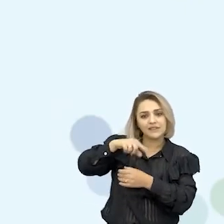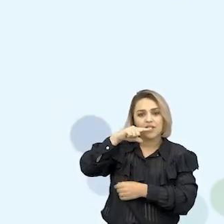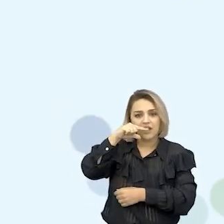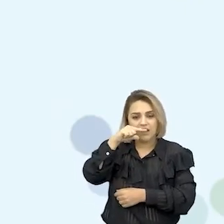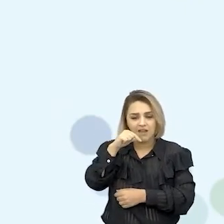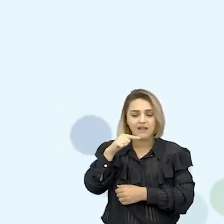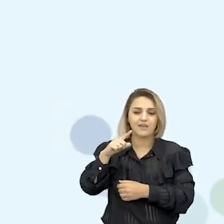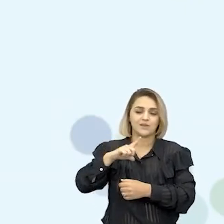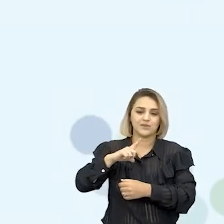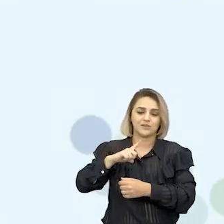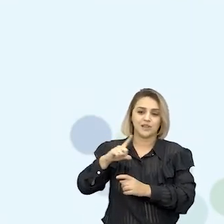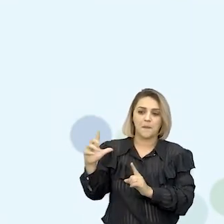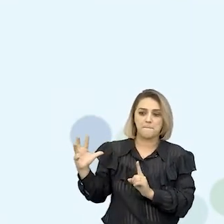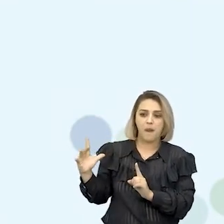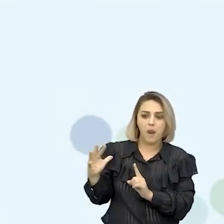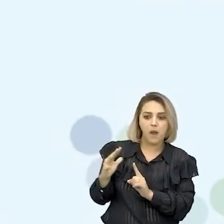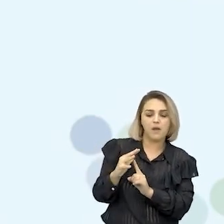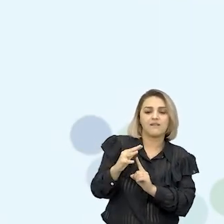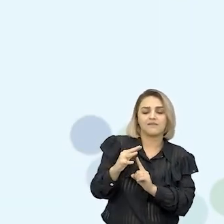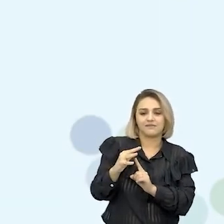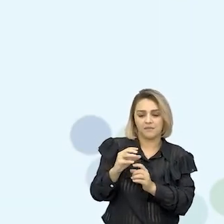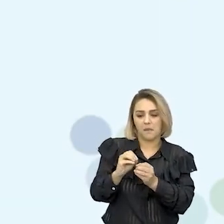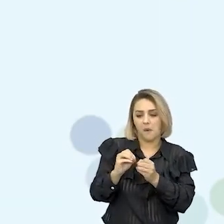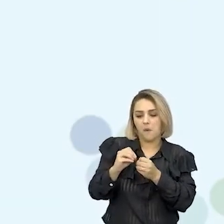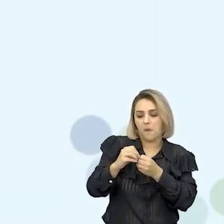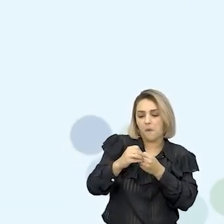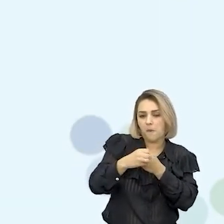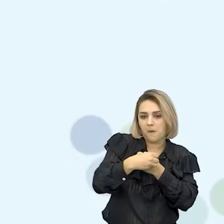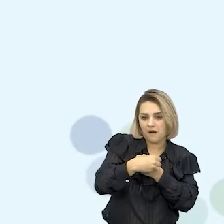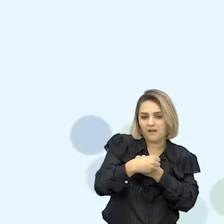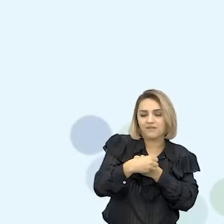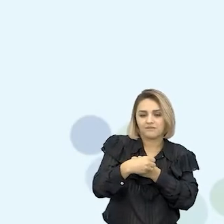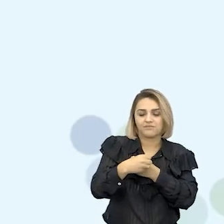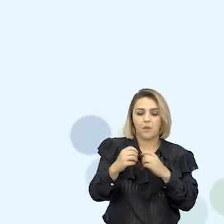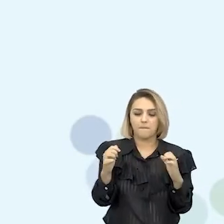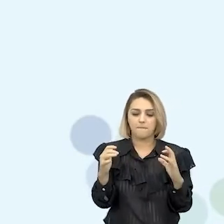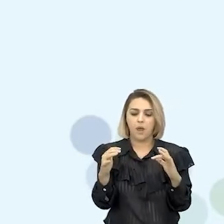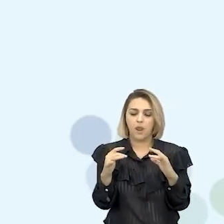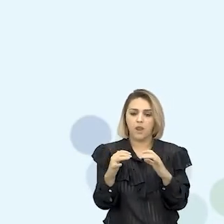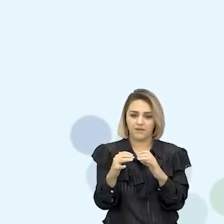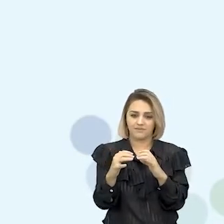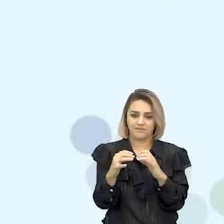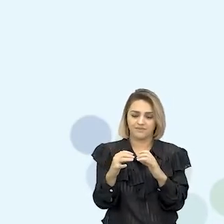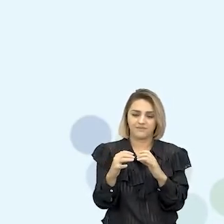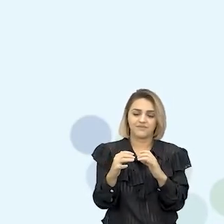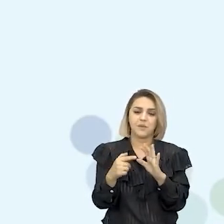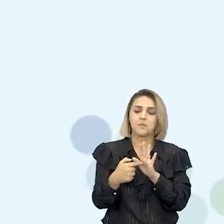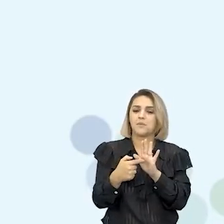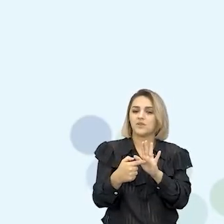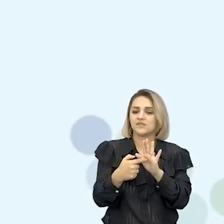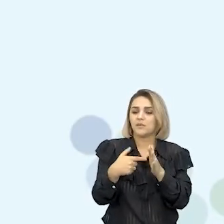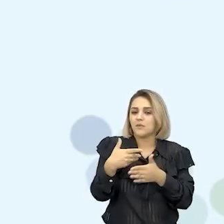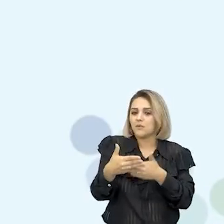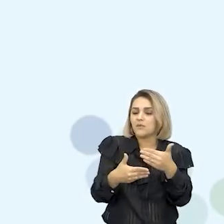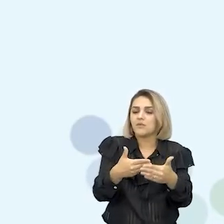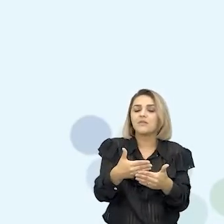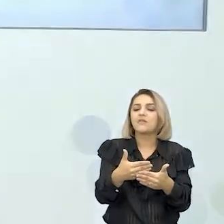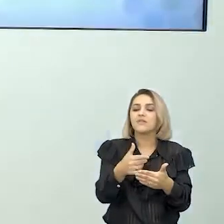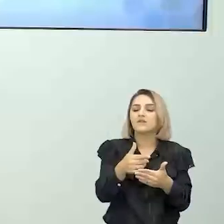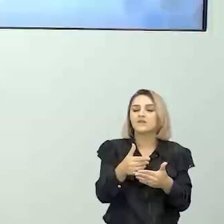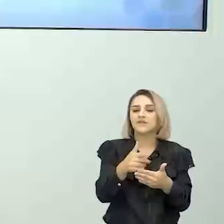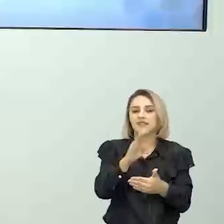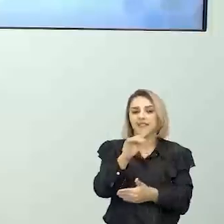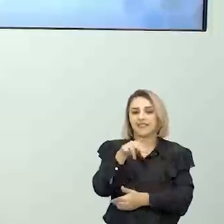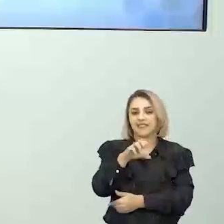da atração molecular em várias direções, produzindo uma força resultante nula, que nós chamamos esse processo de